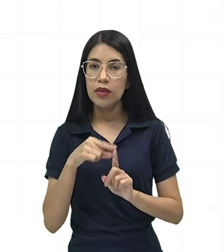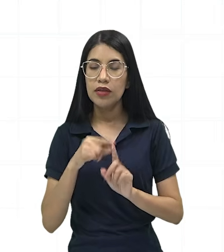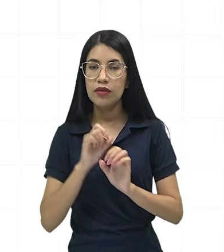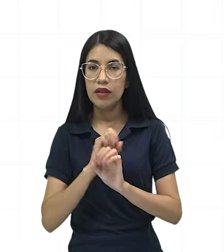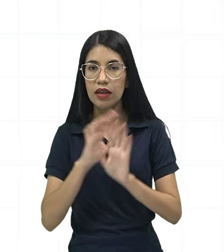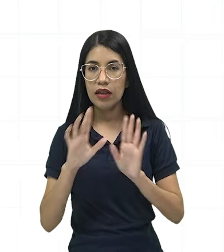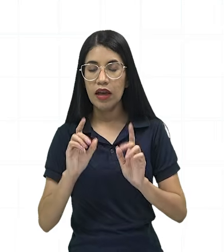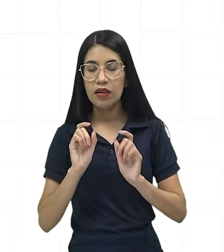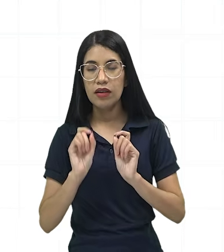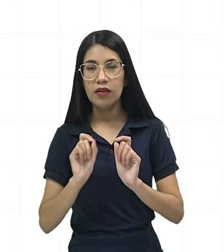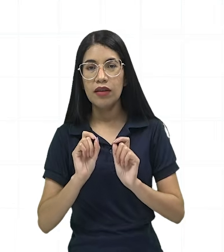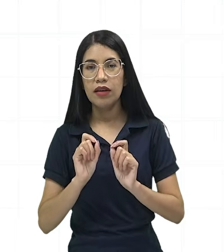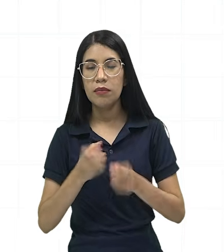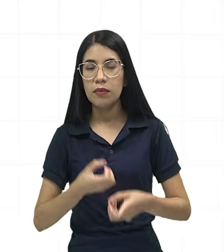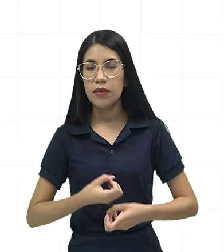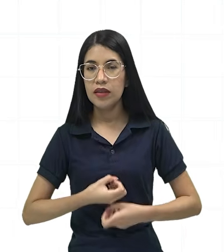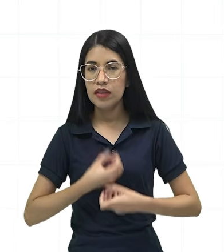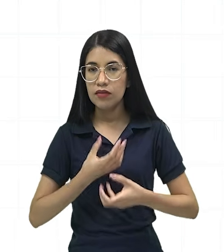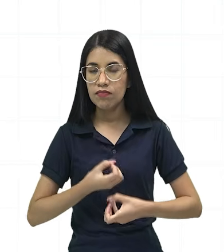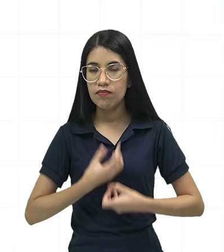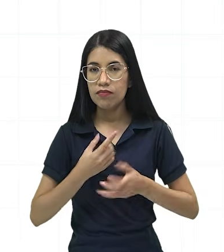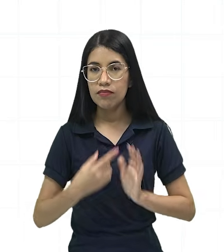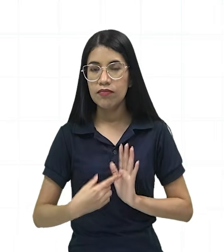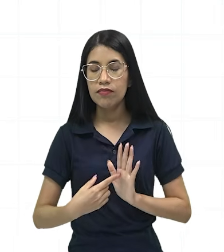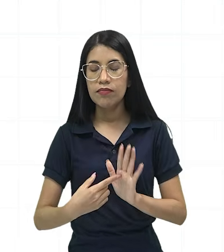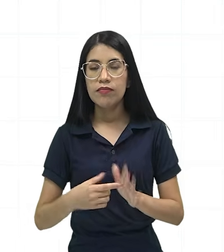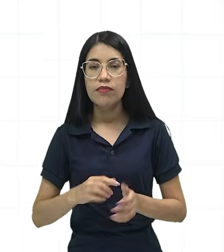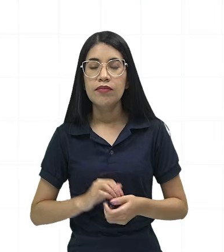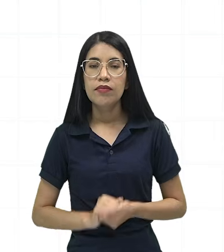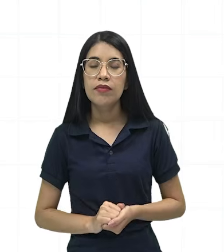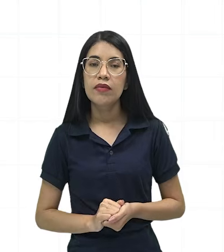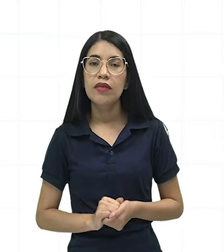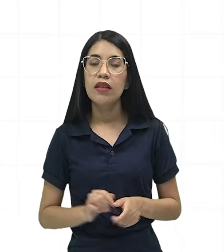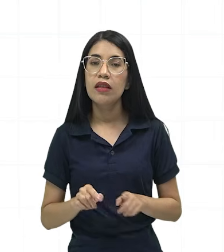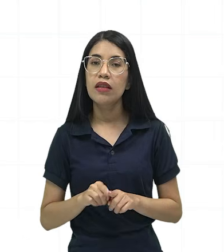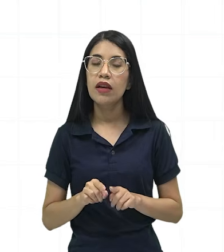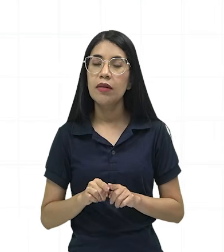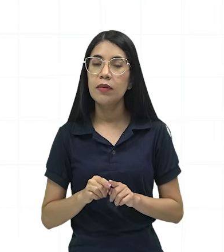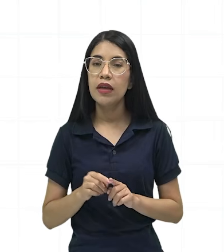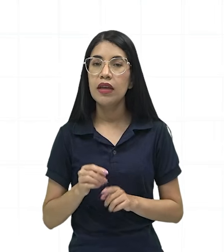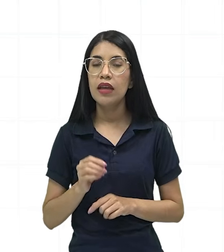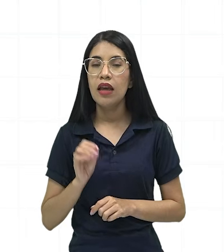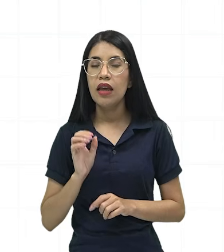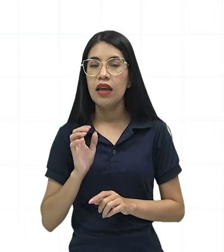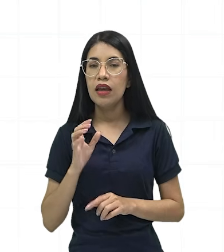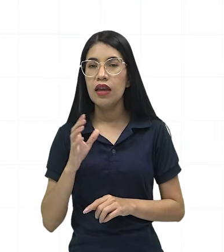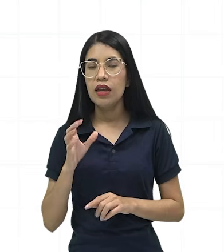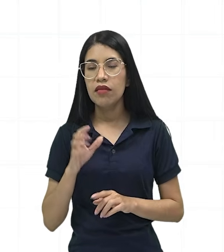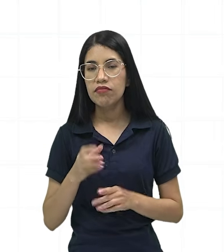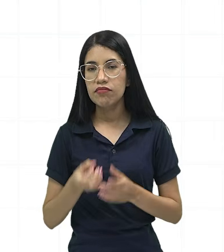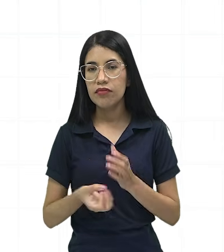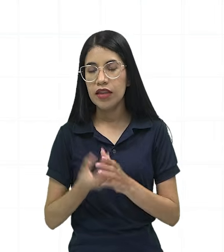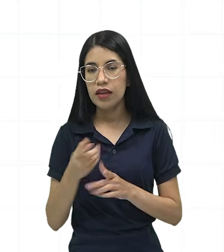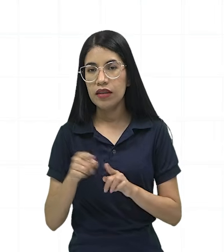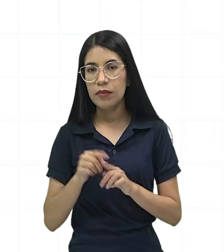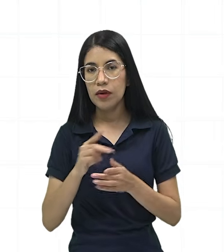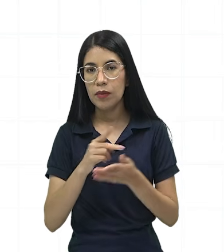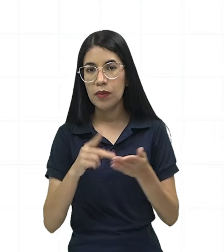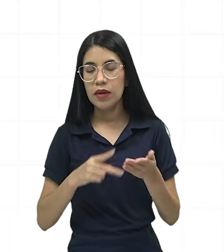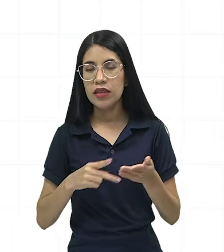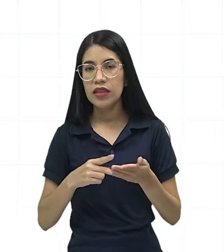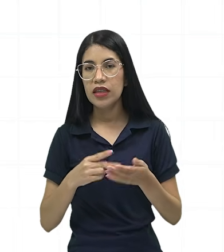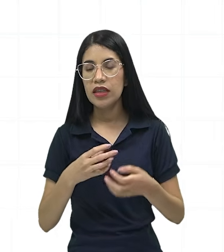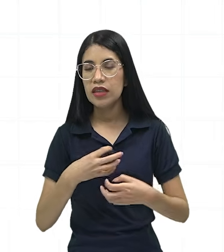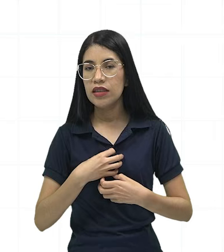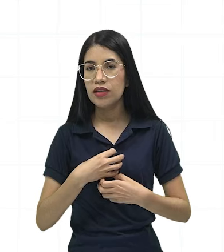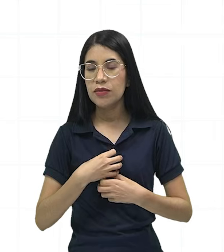de expressar um determinado sentimento, né? E, claro, provocar a poesia aí e mexer com o